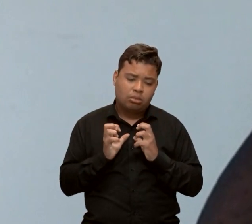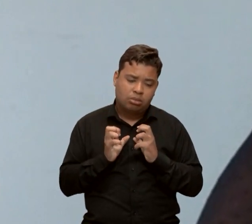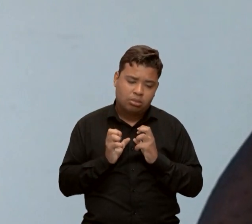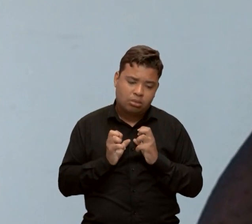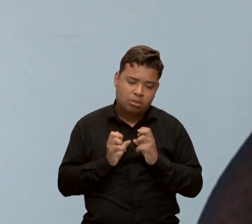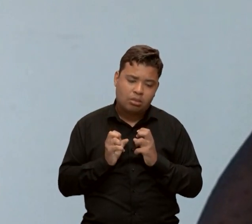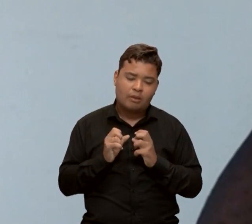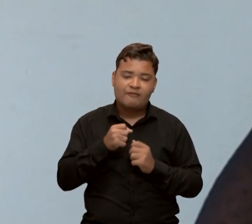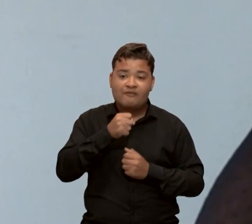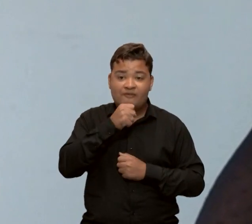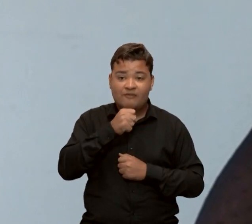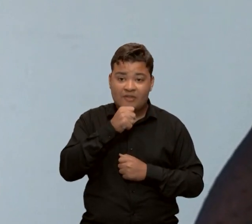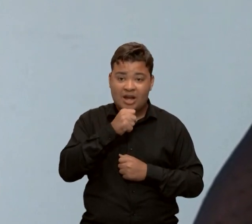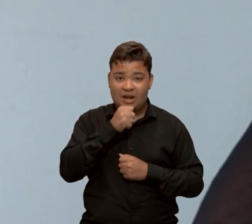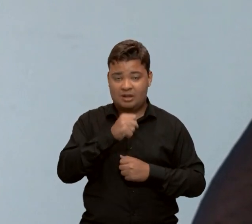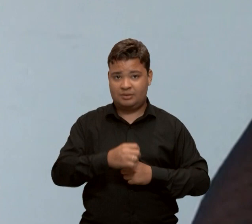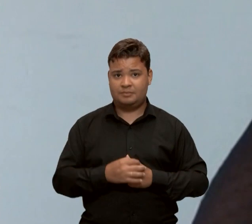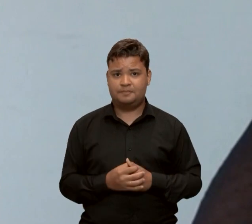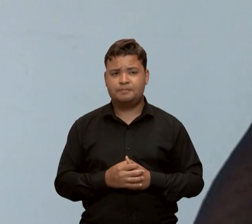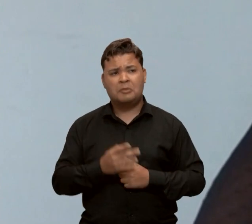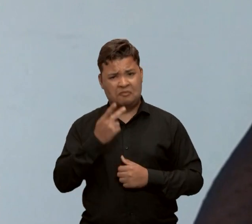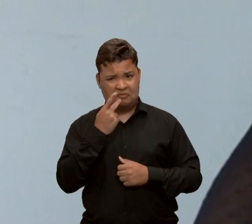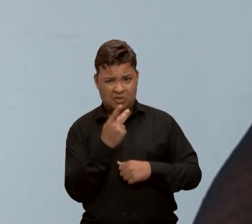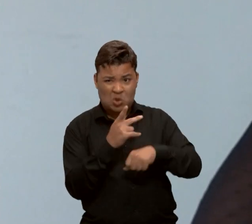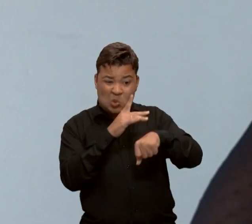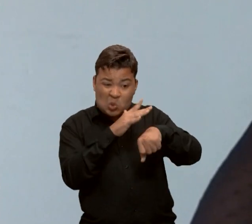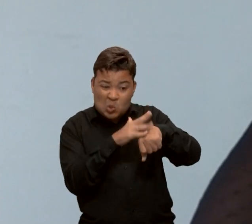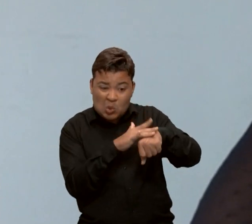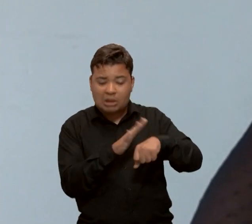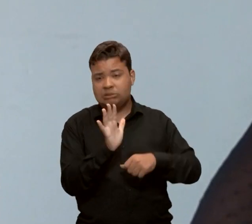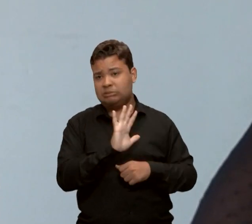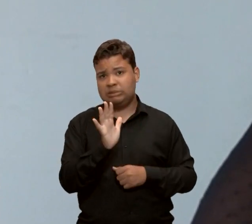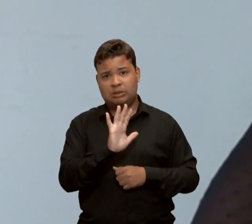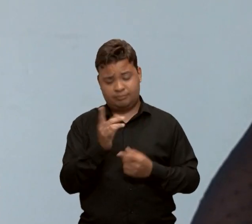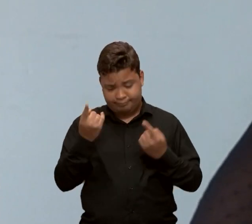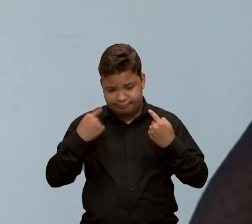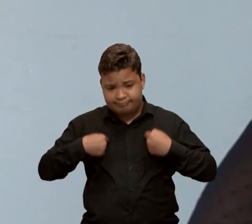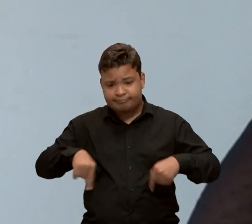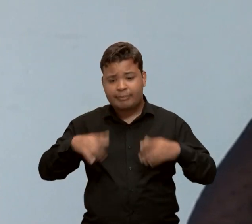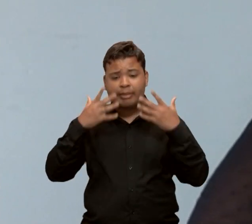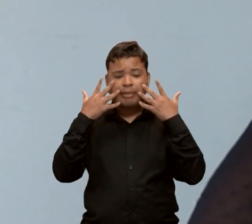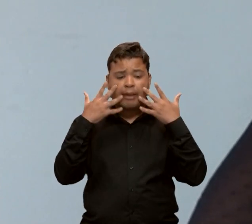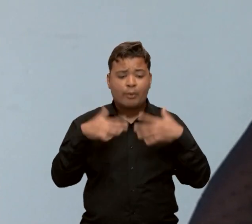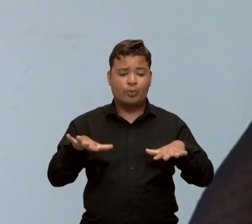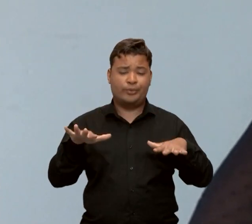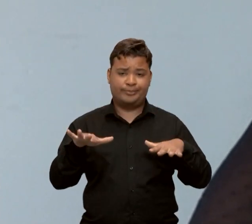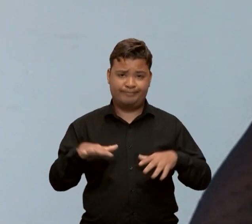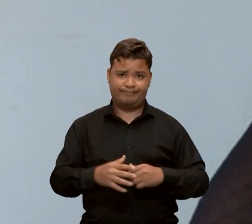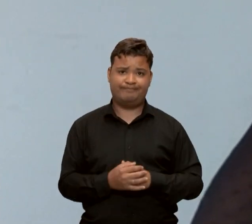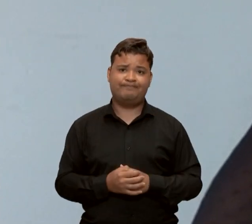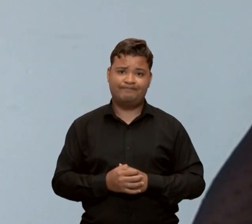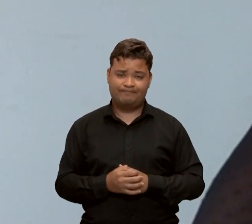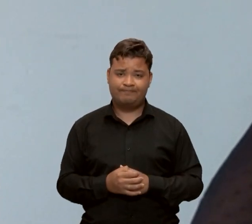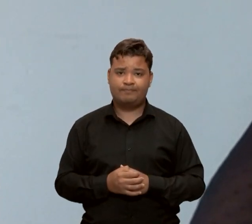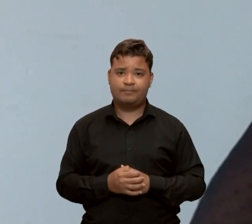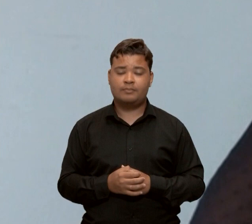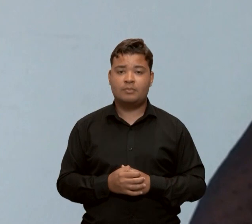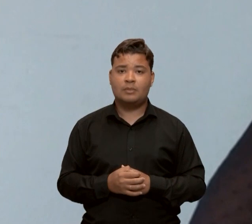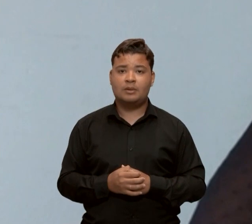estou considerando nenhuma doença instalada, mas o próprio envelhecer, ele já traz